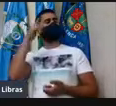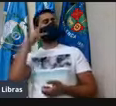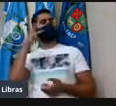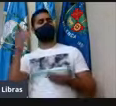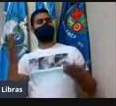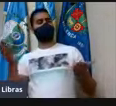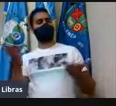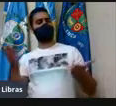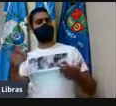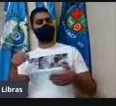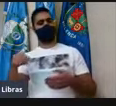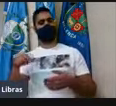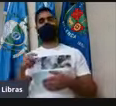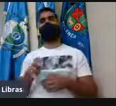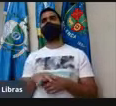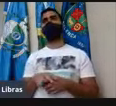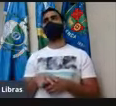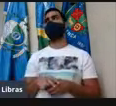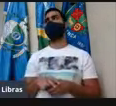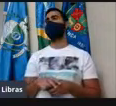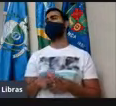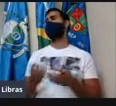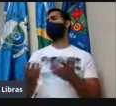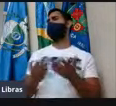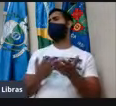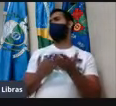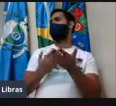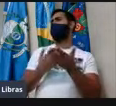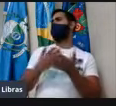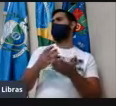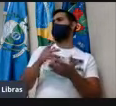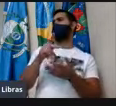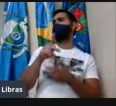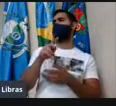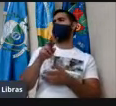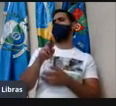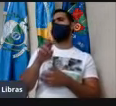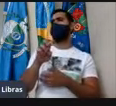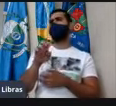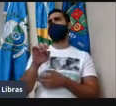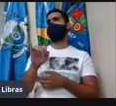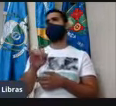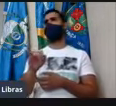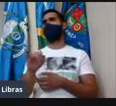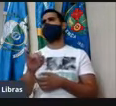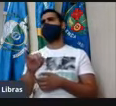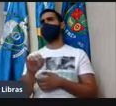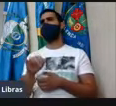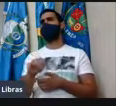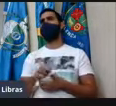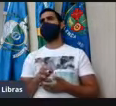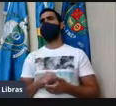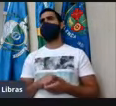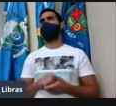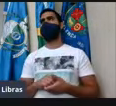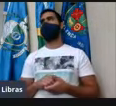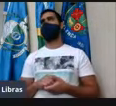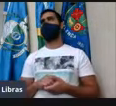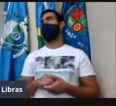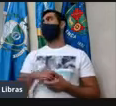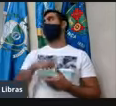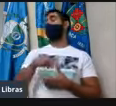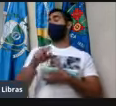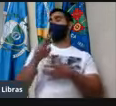hoje, desde quando surgiu esse prévio, vereador Marquinhos? Desde quando surgiu o prévio na